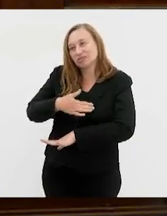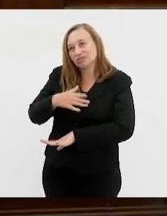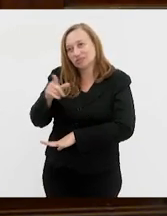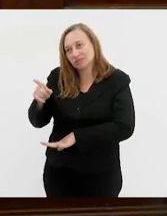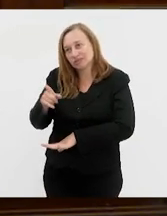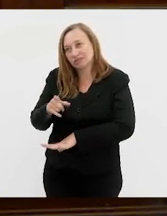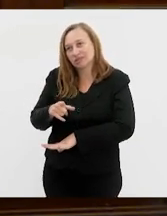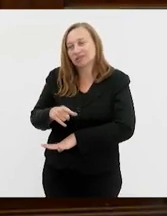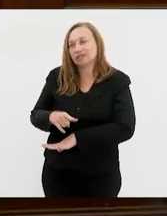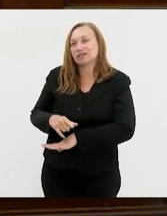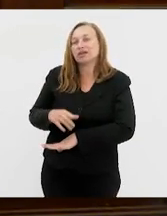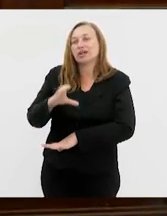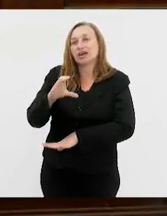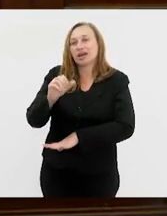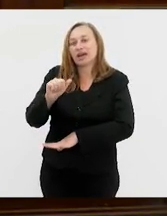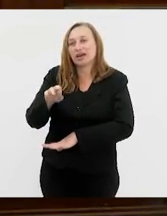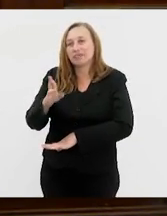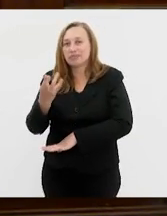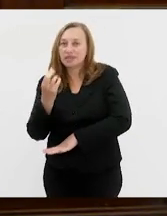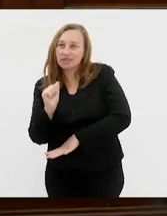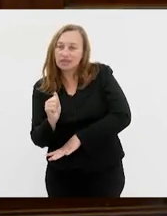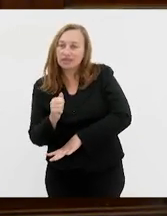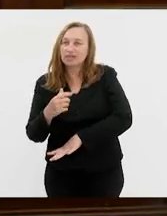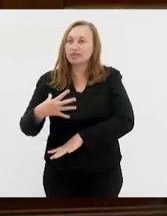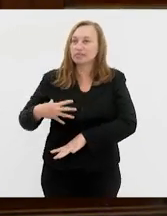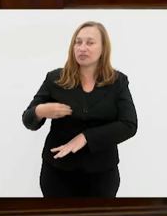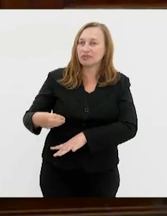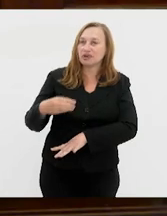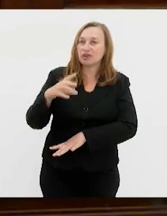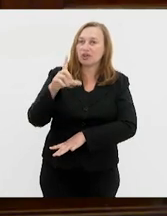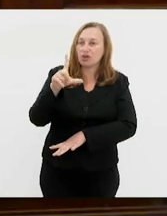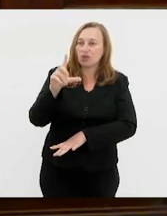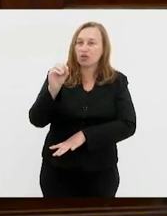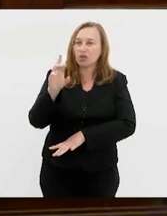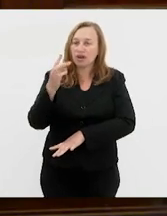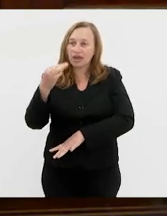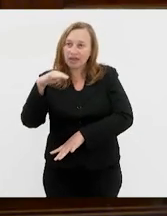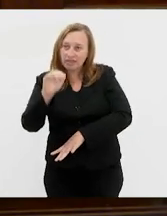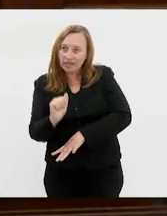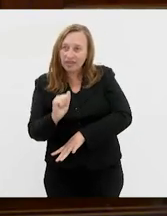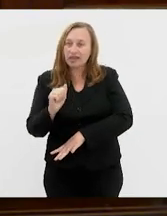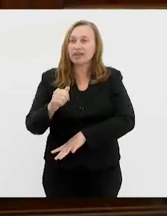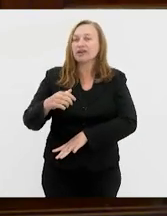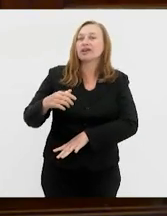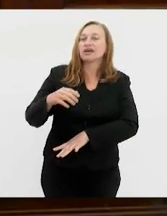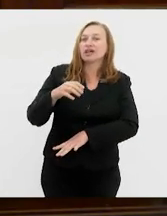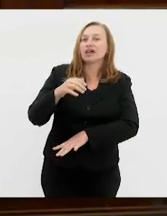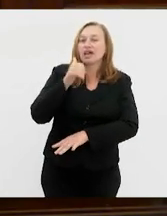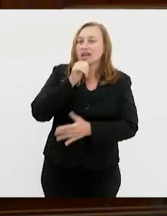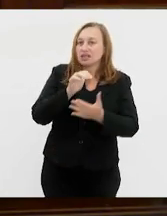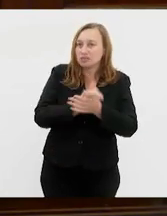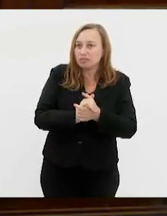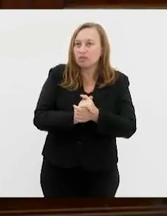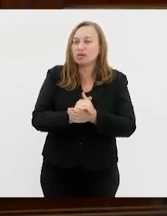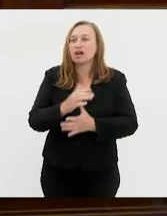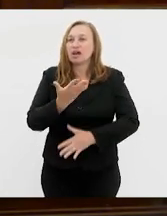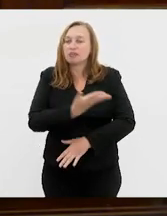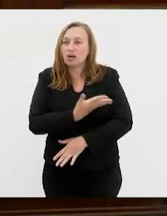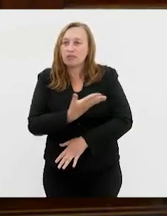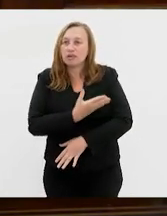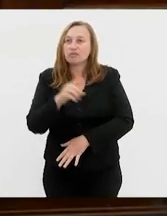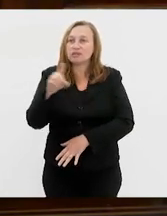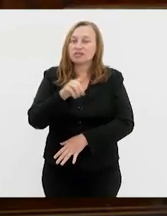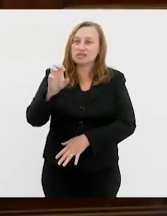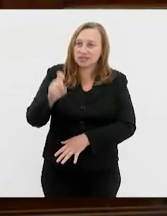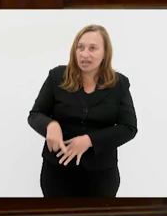Carminha, o sobrinho Igor, minha filha Lorena, minha esposa Ana Paula, Niltinho, meu amigo Zé, meu Paulinho, meu